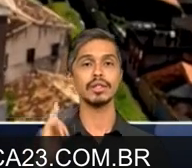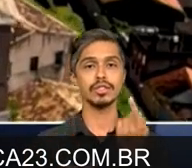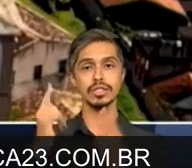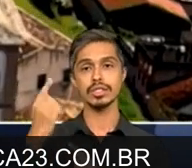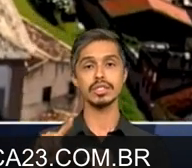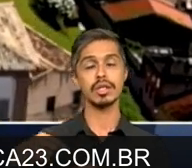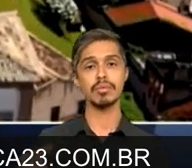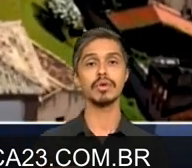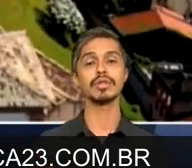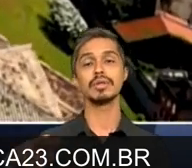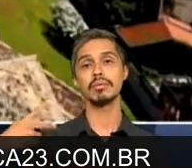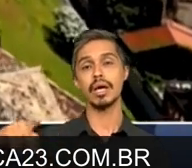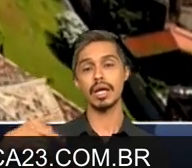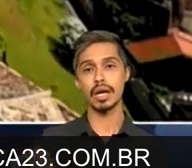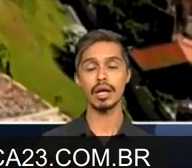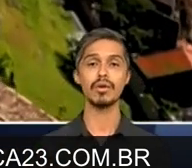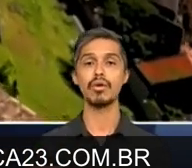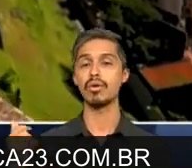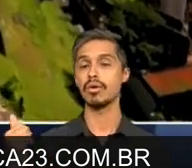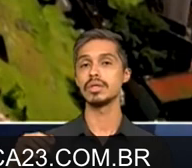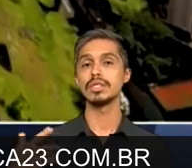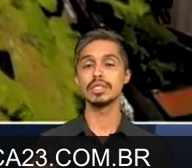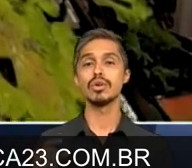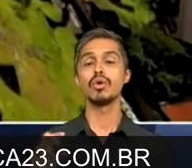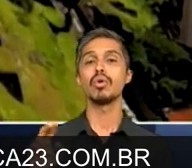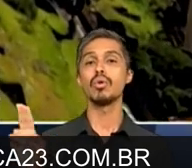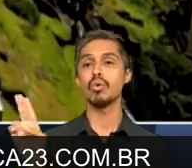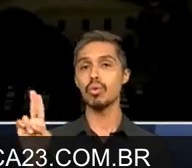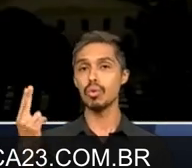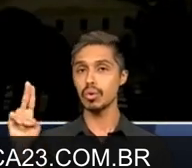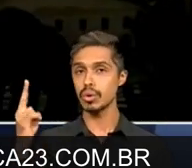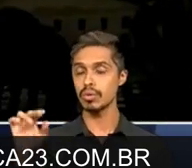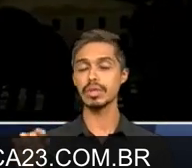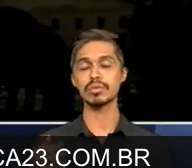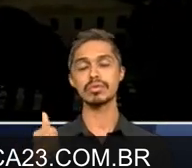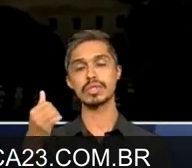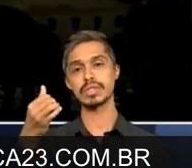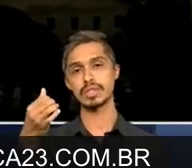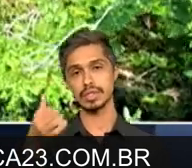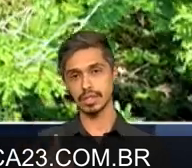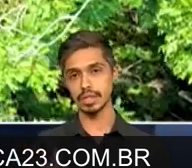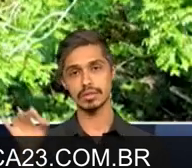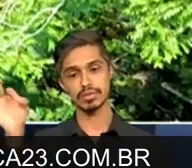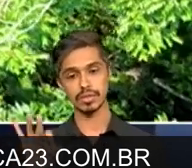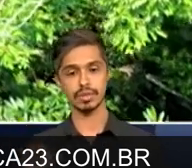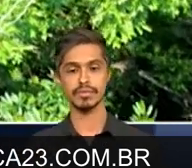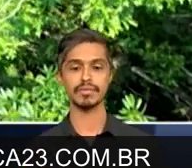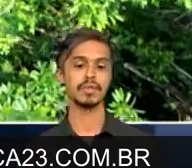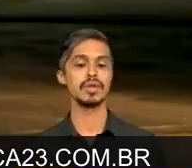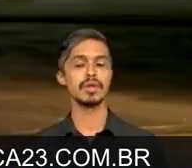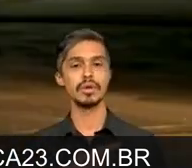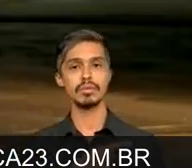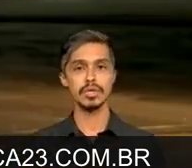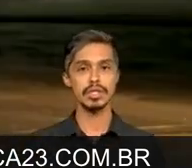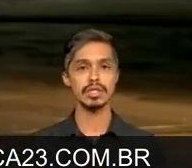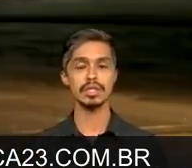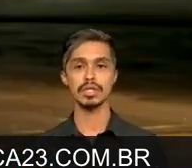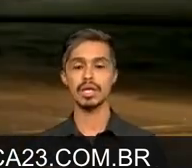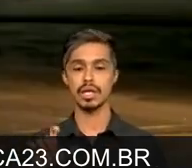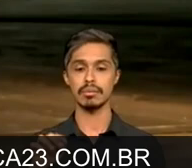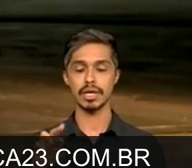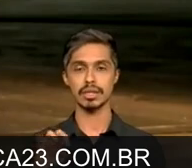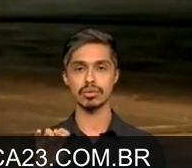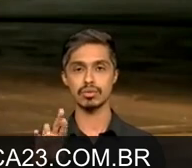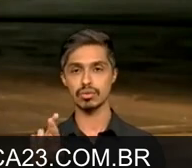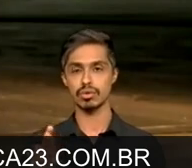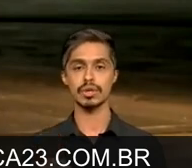com 7%, e os uruguaios, com 6%. Para o presidente da Embratur, Marcelo Freixo,